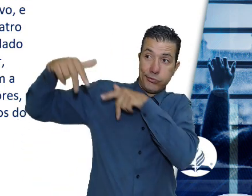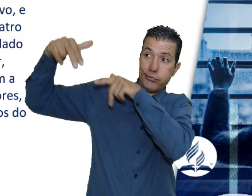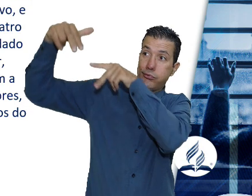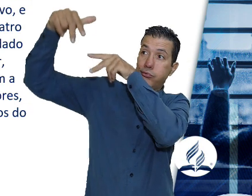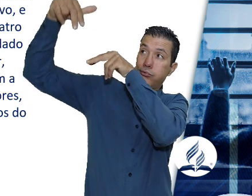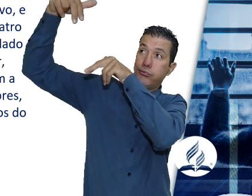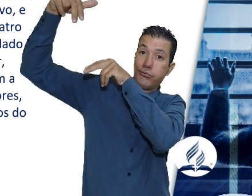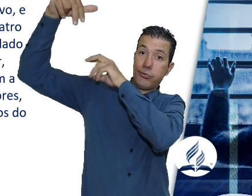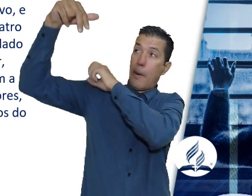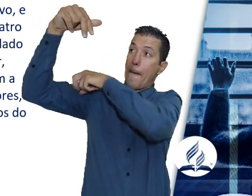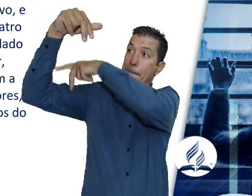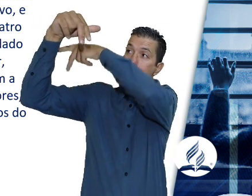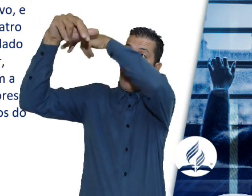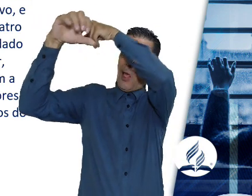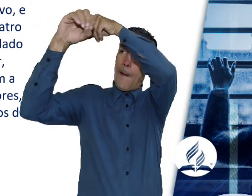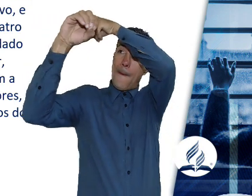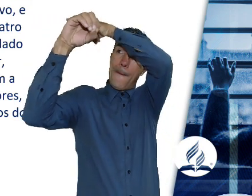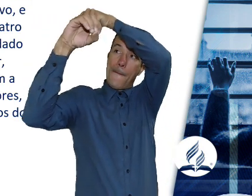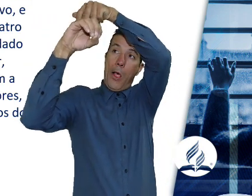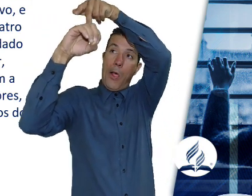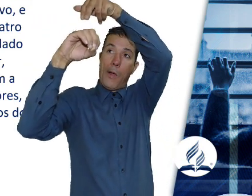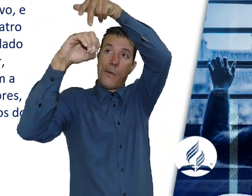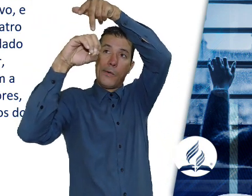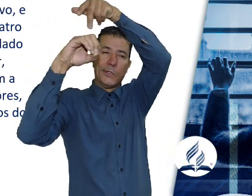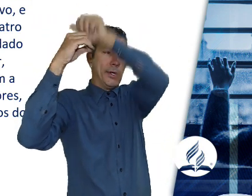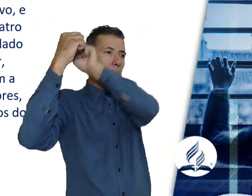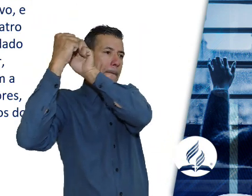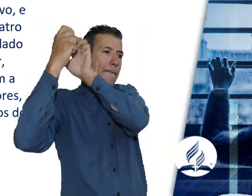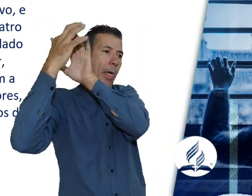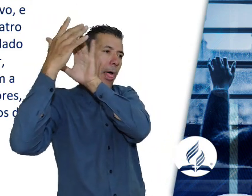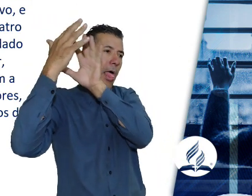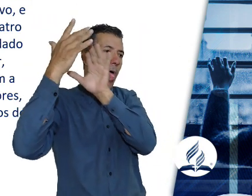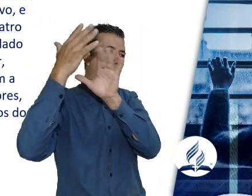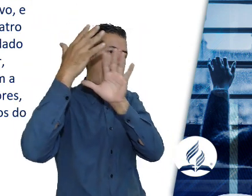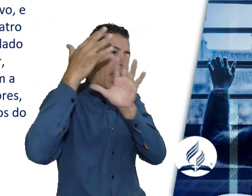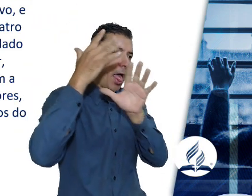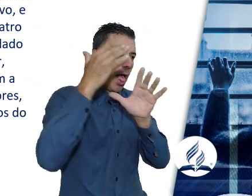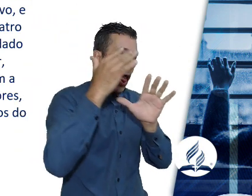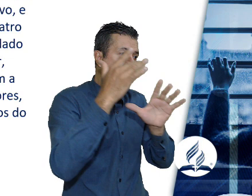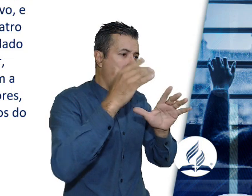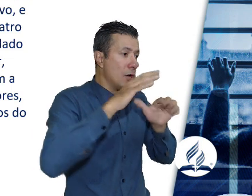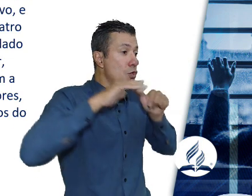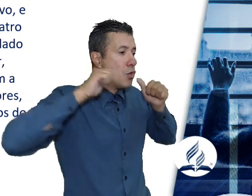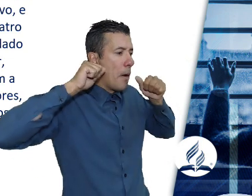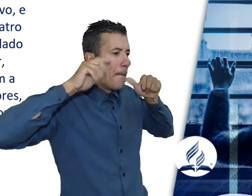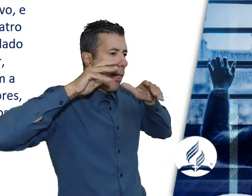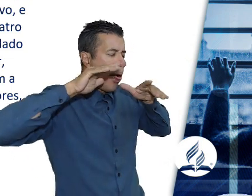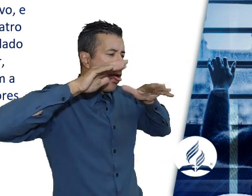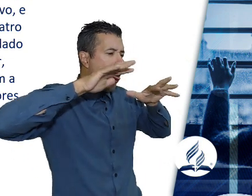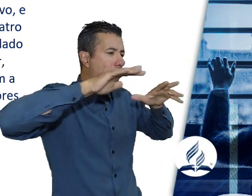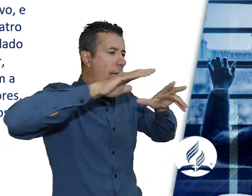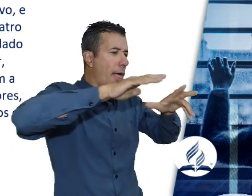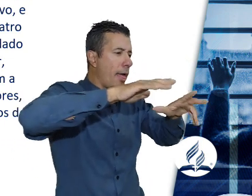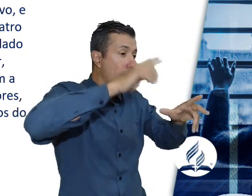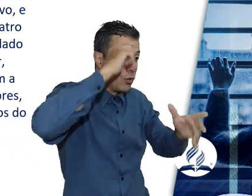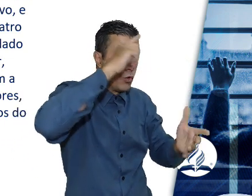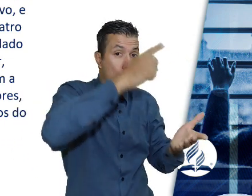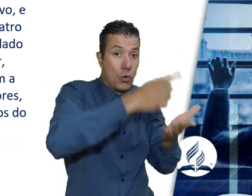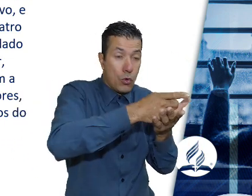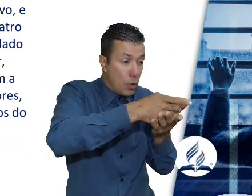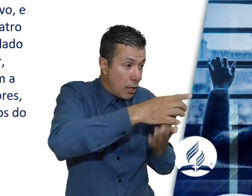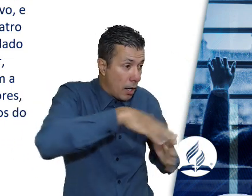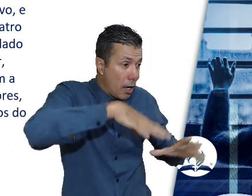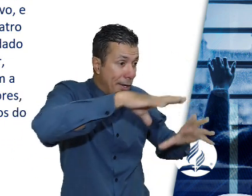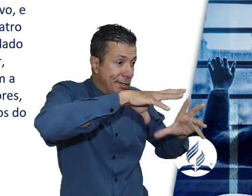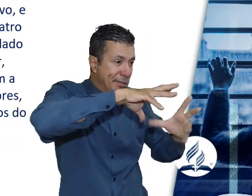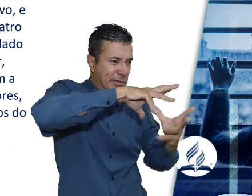sol, tendo o selo do Deus vivo, e clamou em grande voz aos quatro anjos, aqueles aos quais fora dado fazer dano à